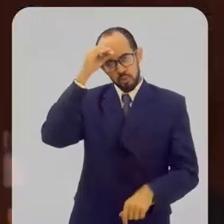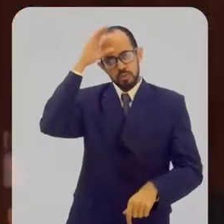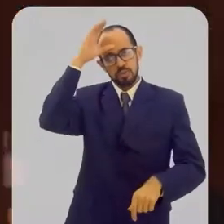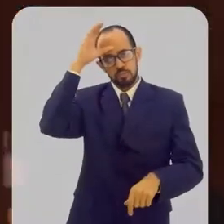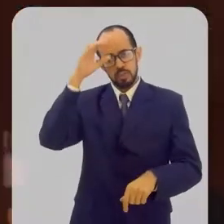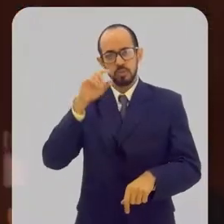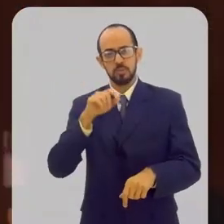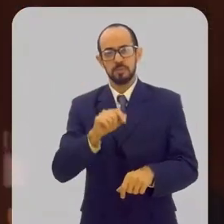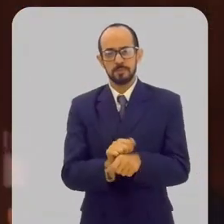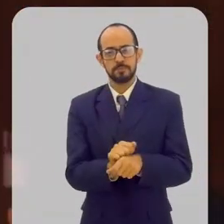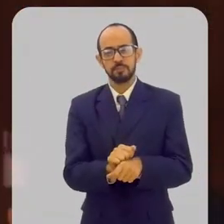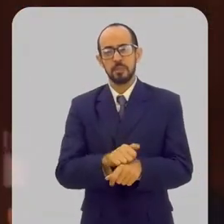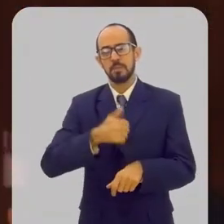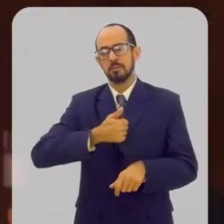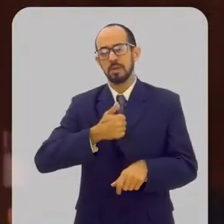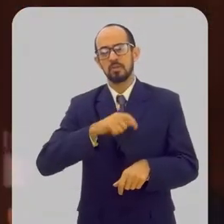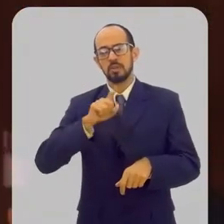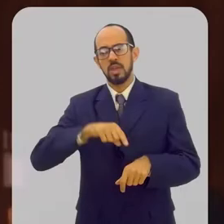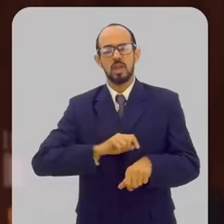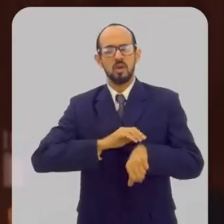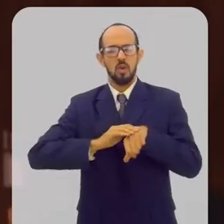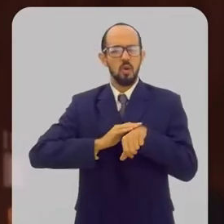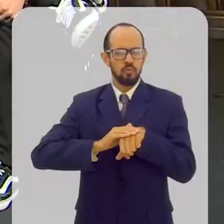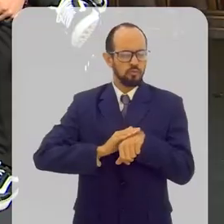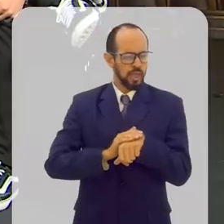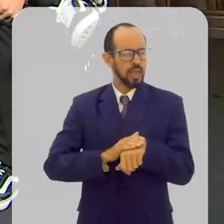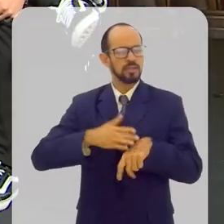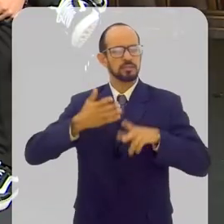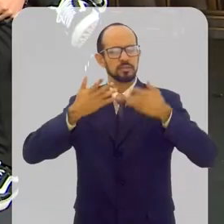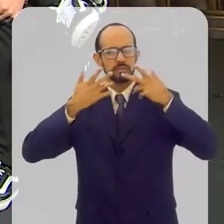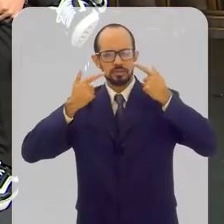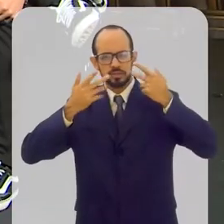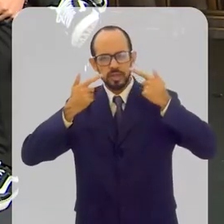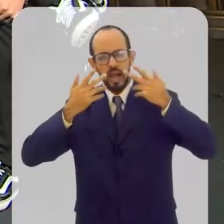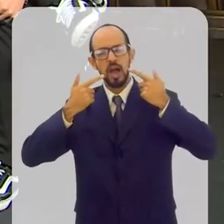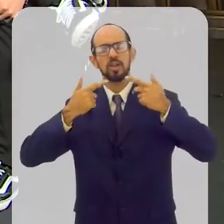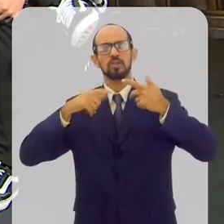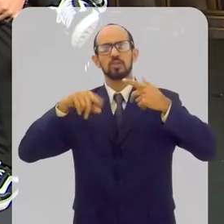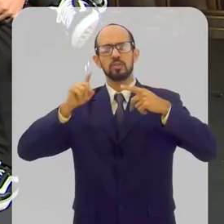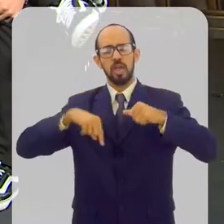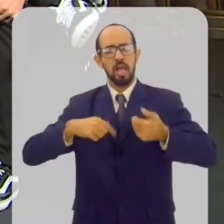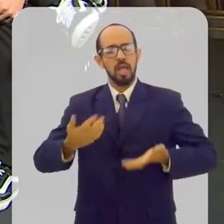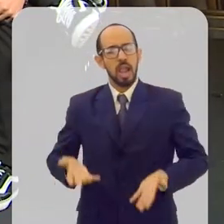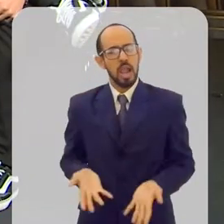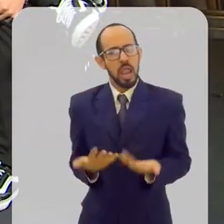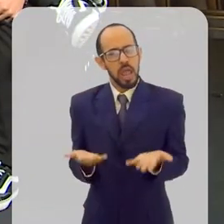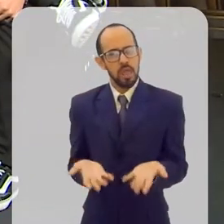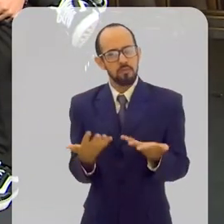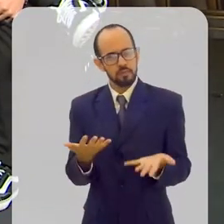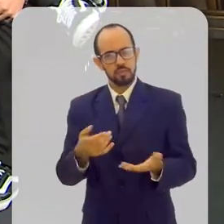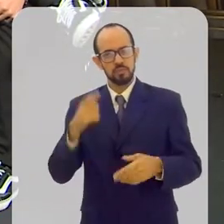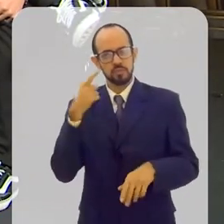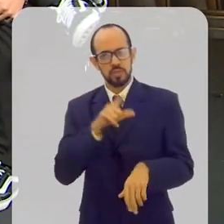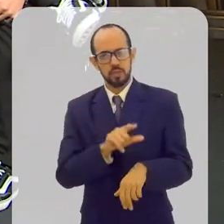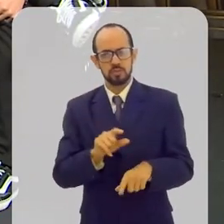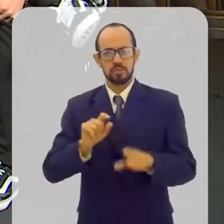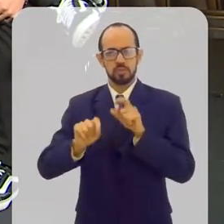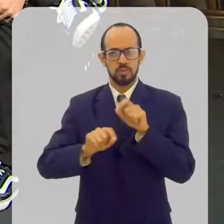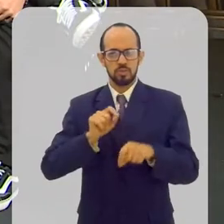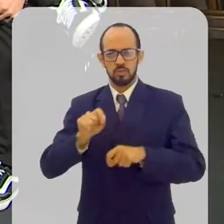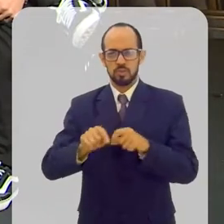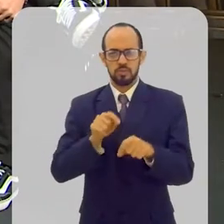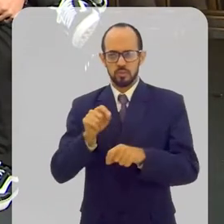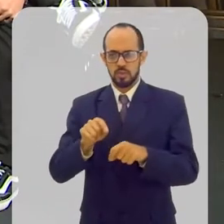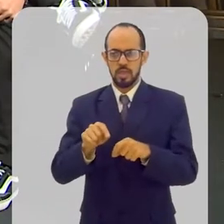Total. Como da cultura? Com peças, teatros, quer dizer, que é uma forma leve de você levar